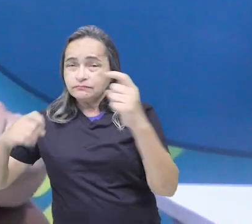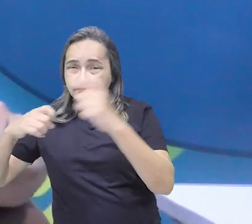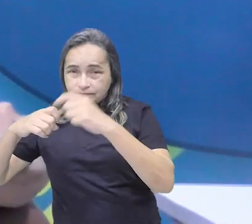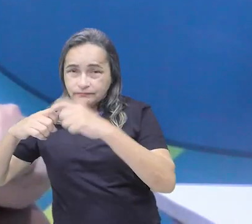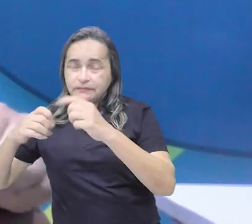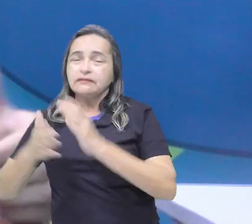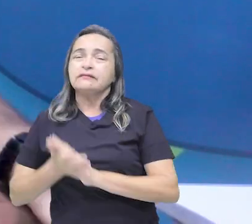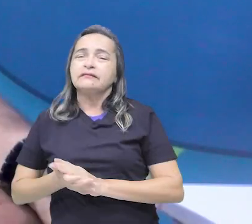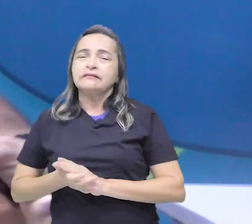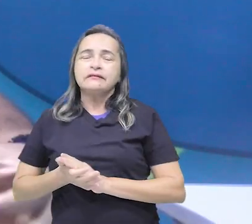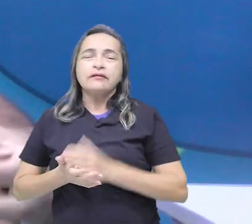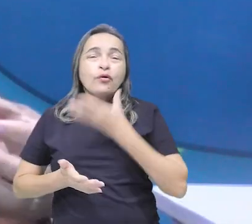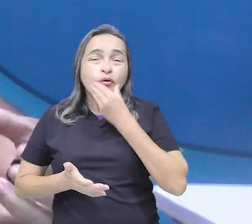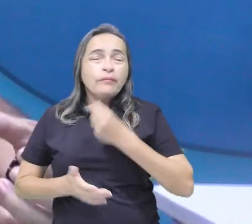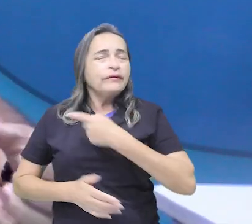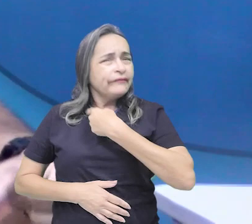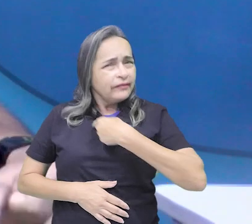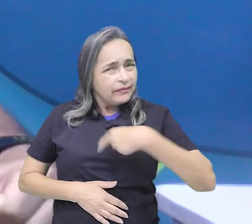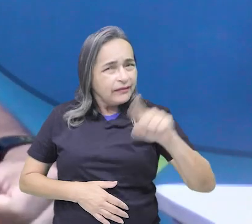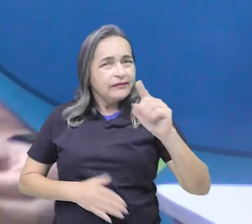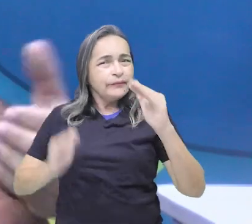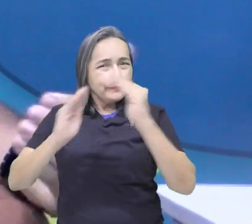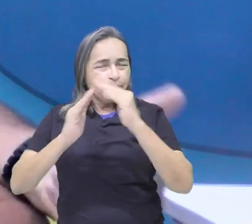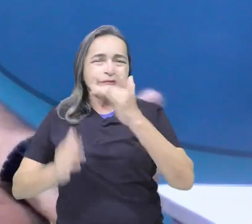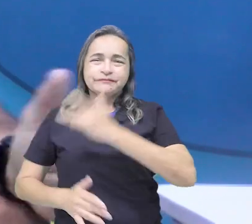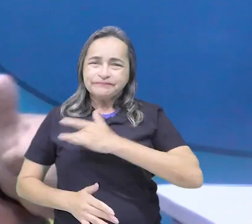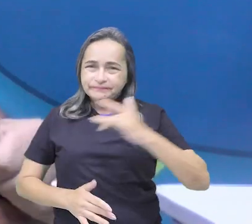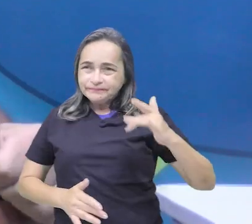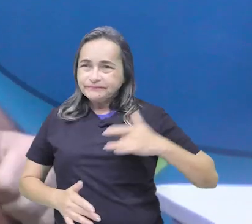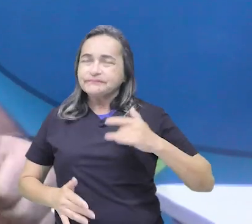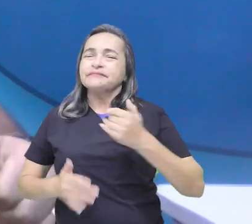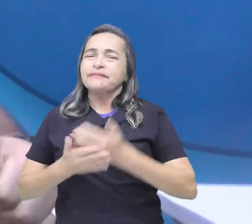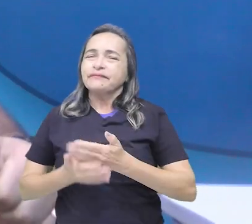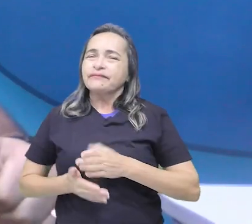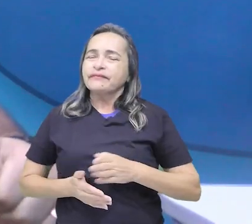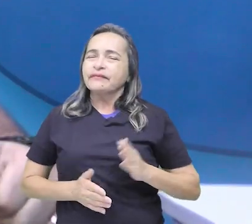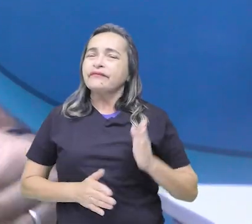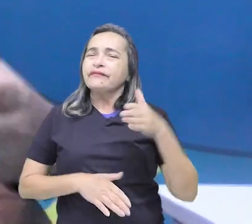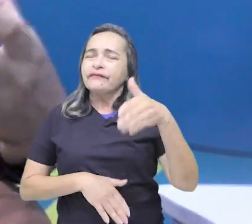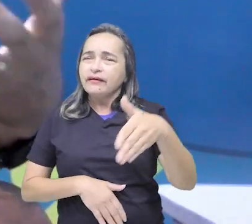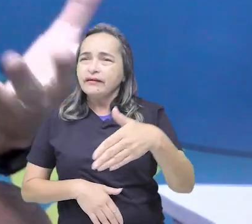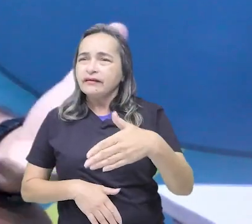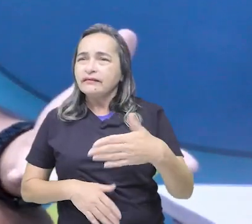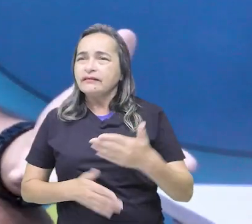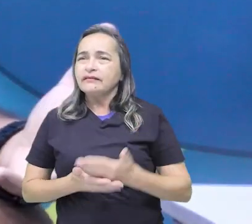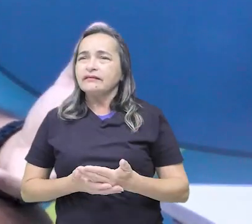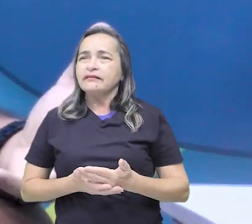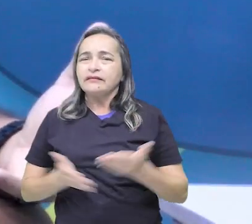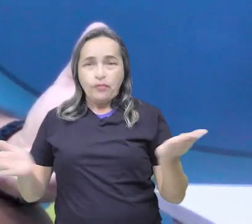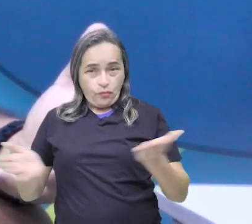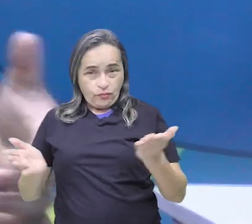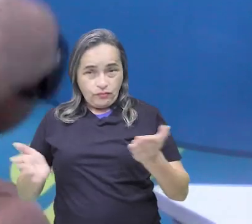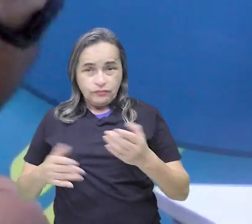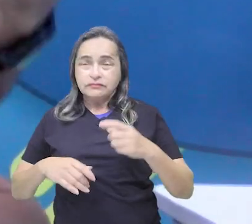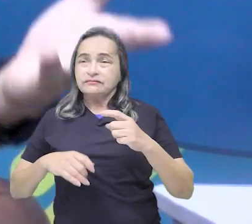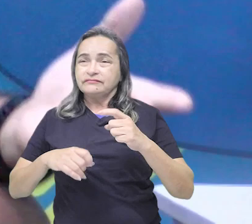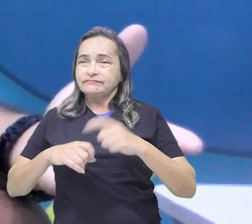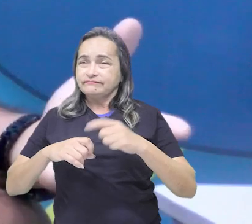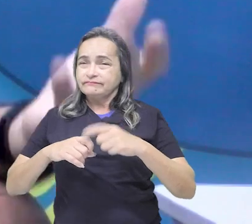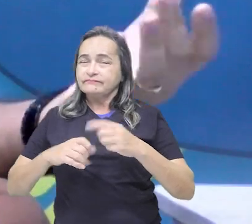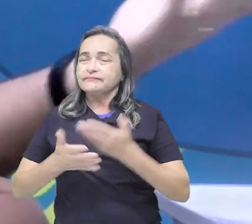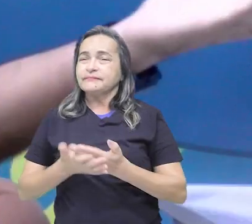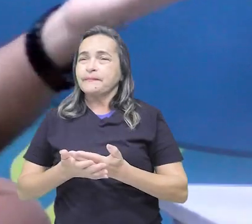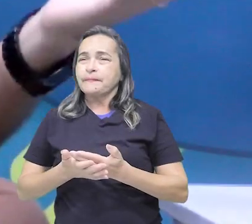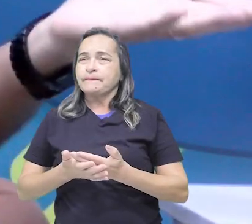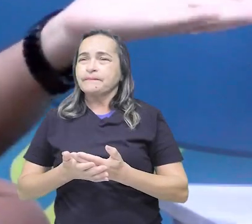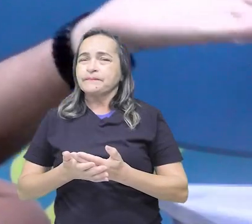Morada Nova, né, nós temos uma rede de apoio para poder acolher você e a medicina hoje a gente tenta promovê-la